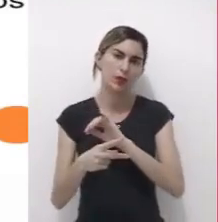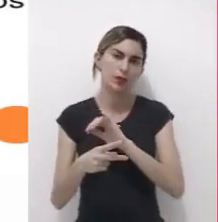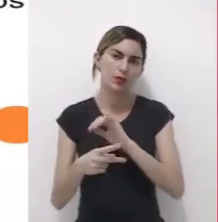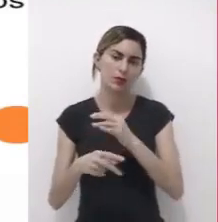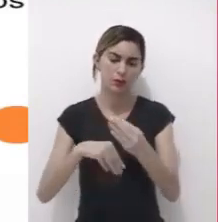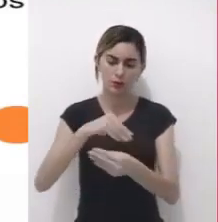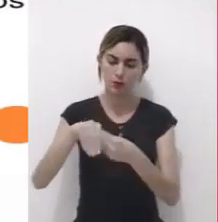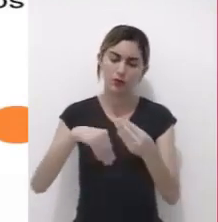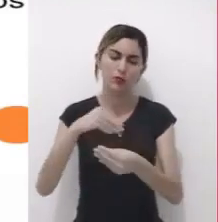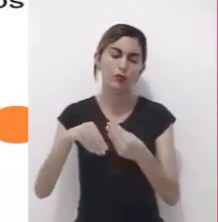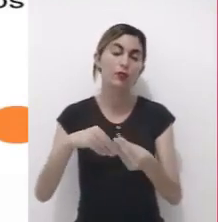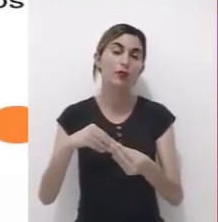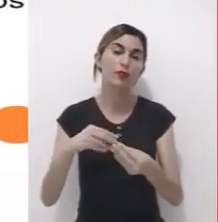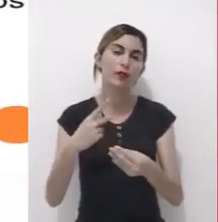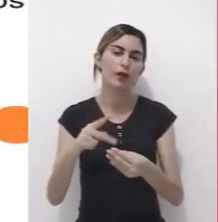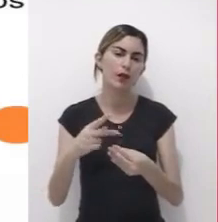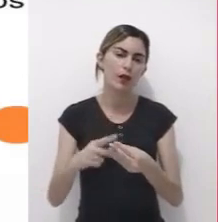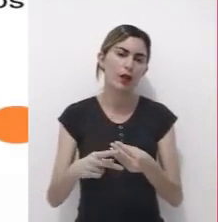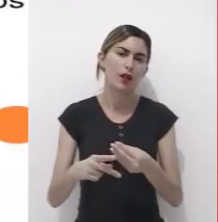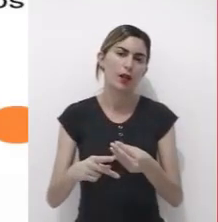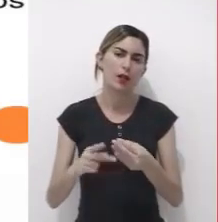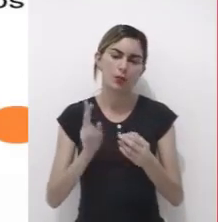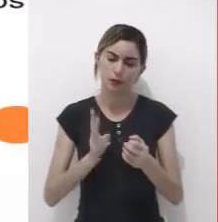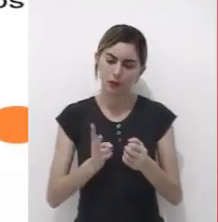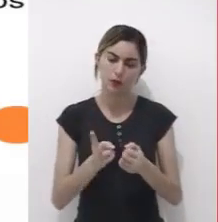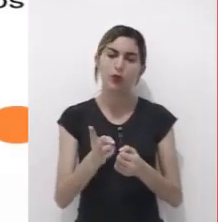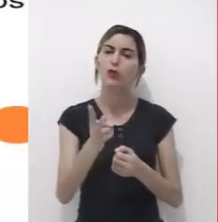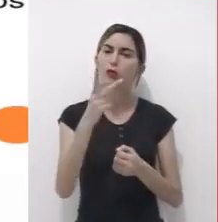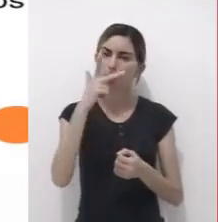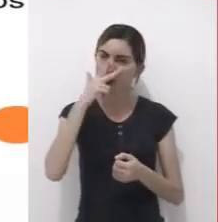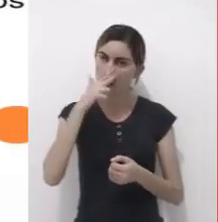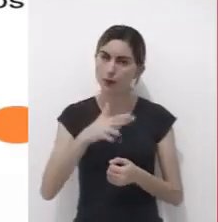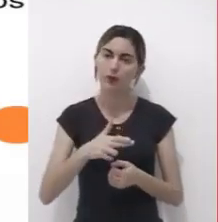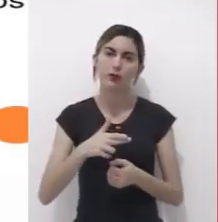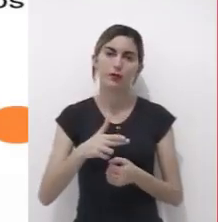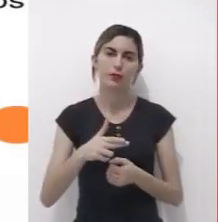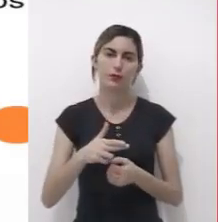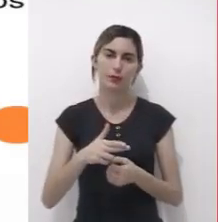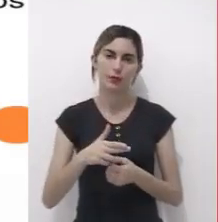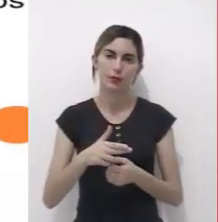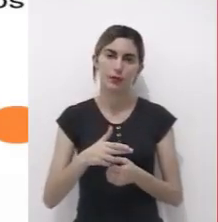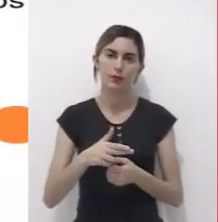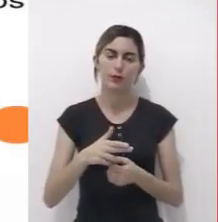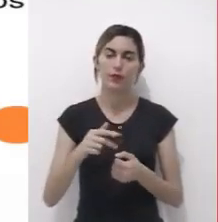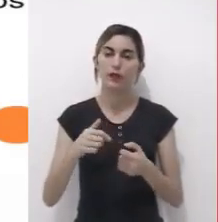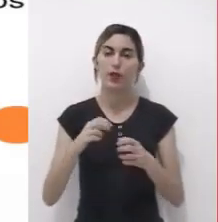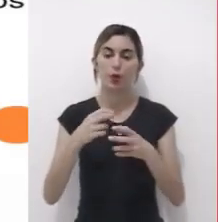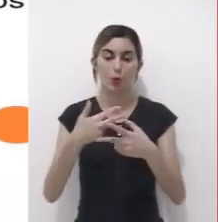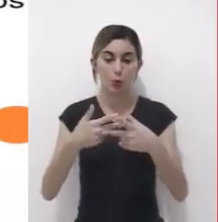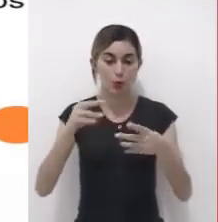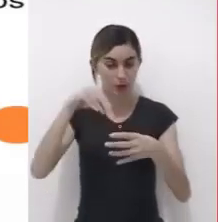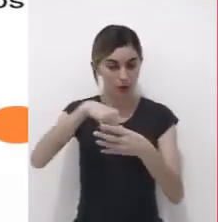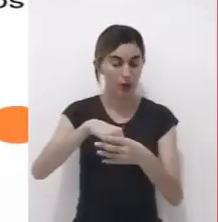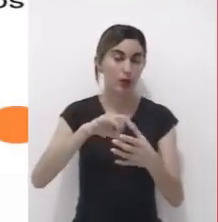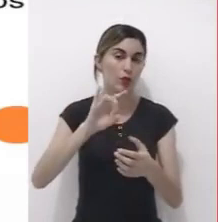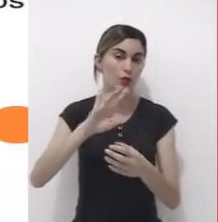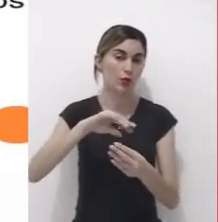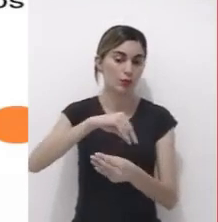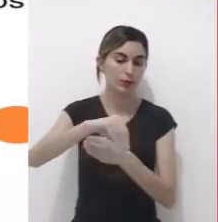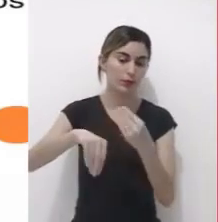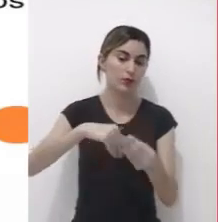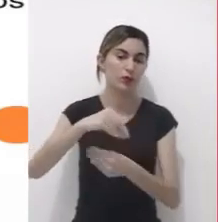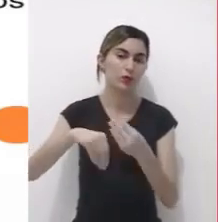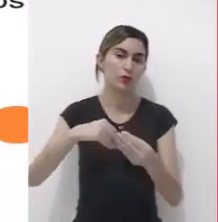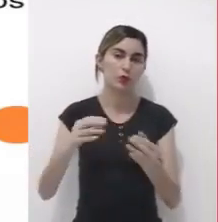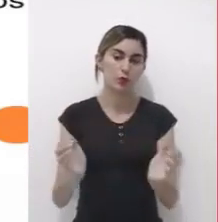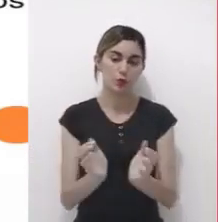essas substâncias, por exemplo, elas vão continuar sendo as mesmas. Os elementos apenas